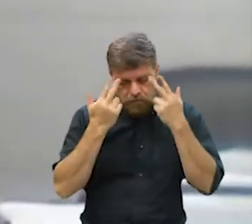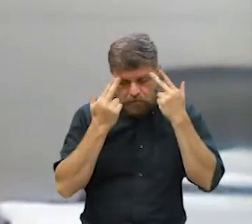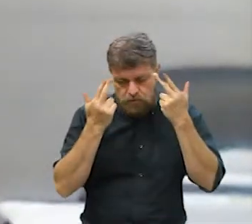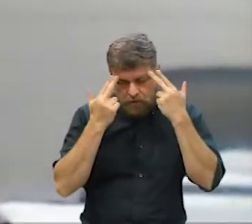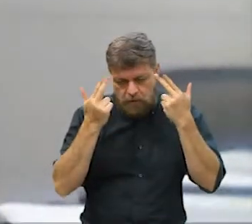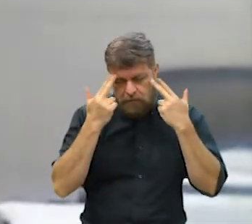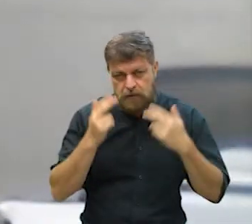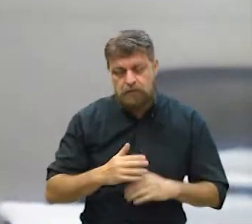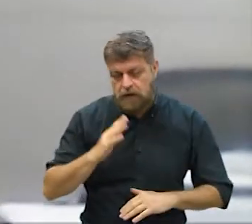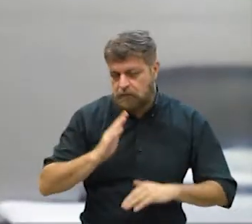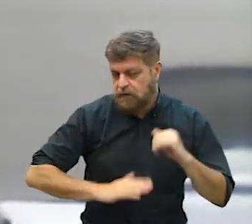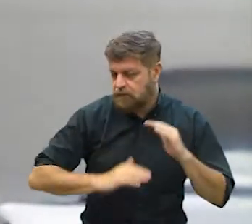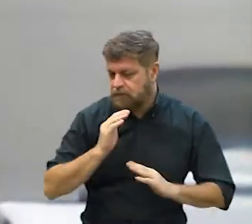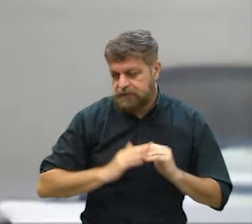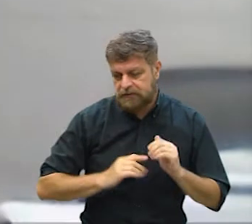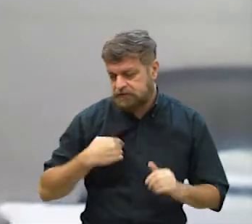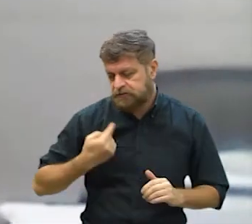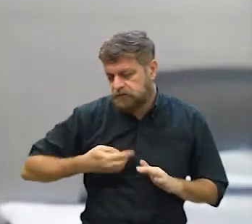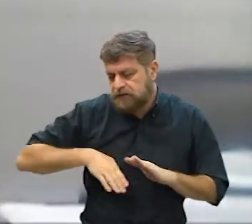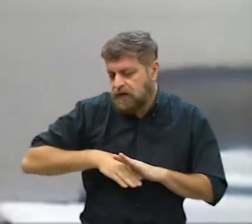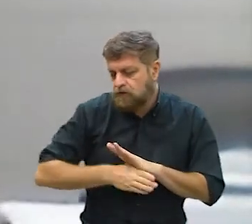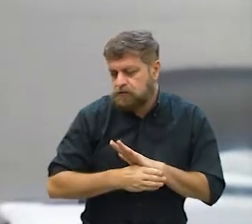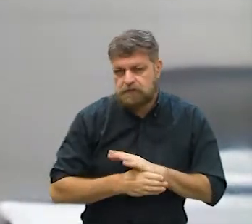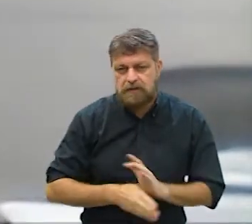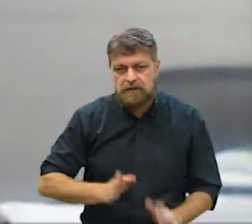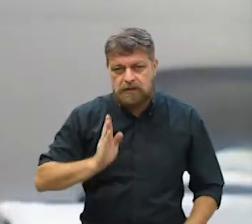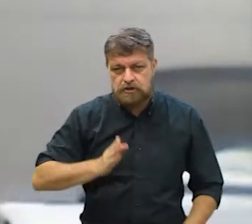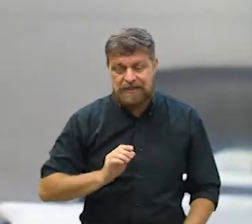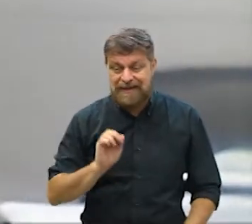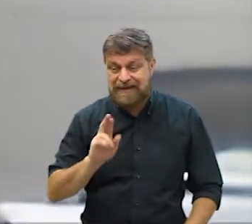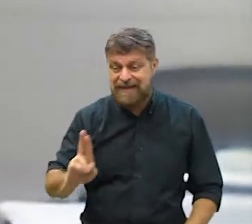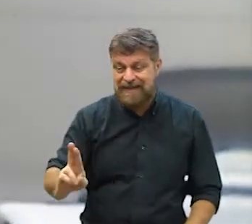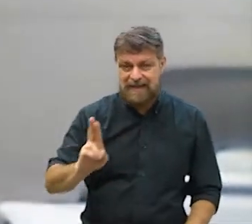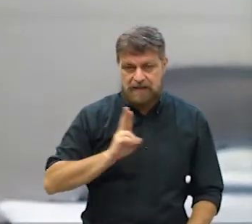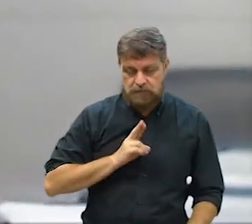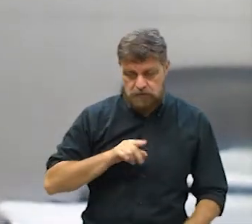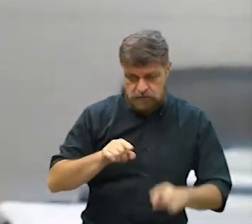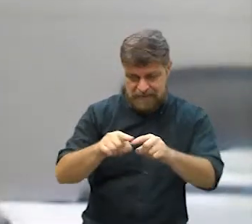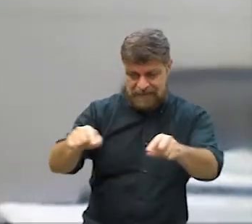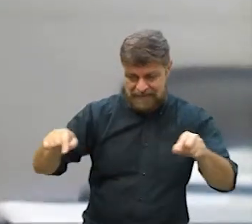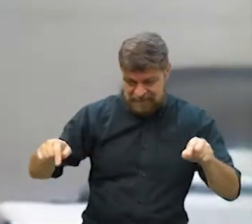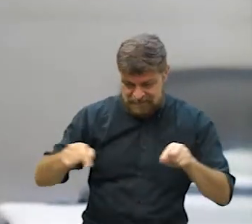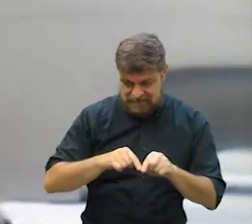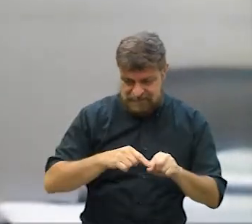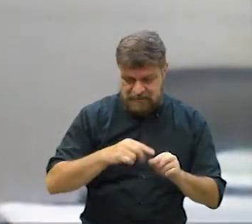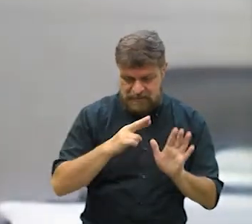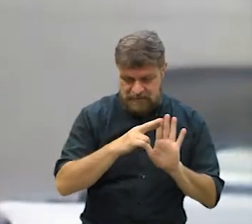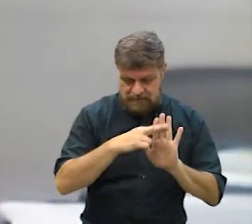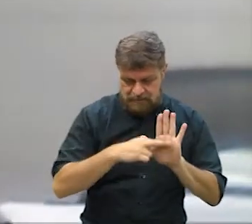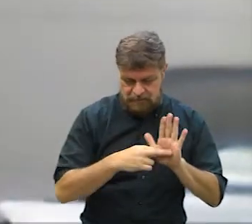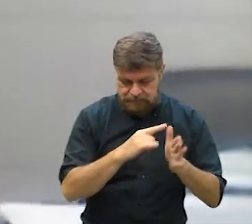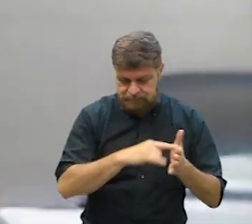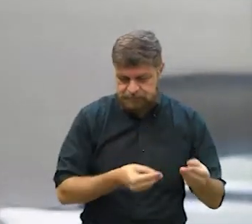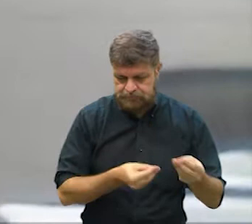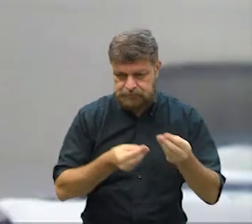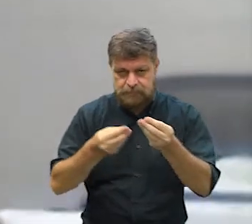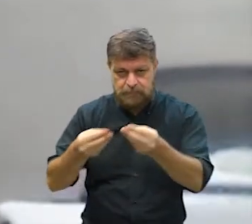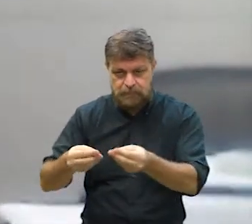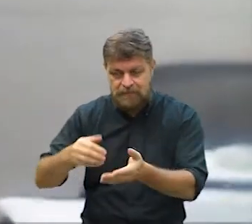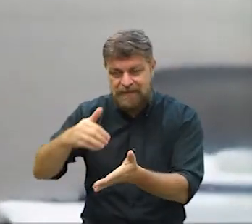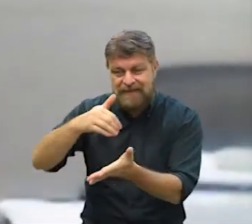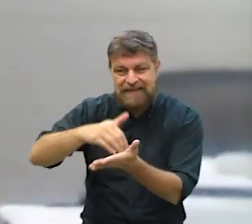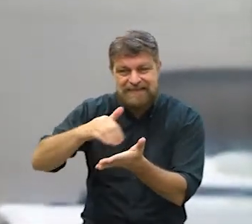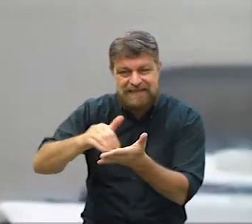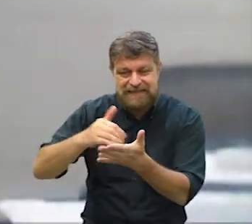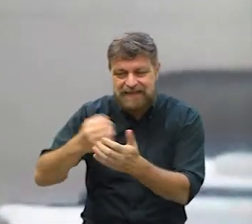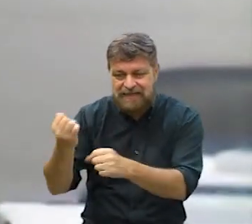prática recorrente, né? Quem diz se a área é passível de regularização é a SEAB, a Secretaria